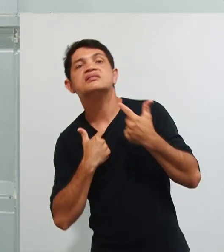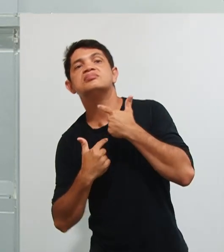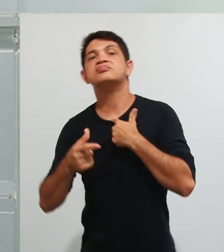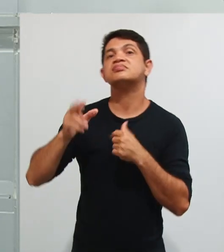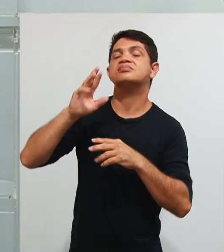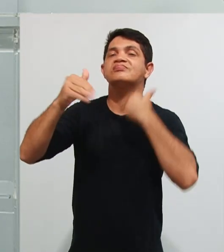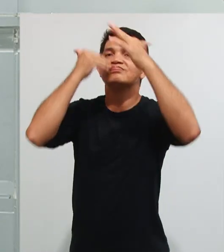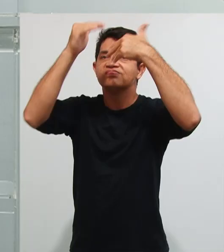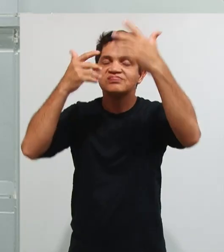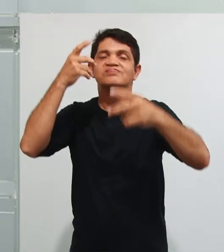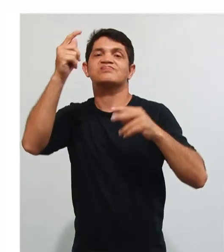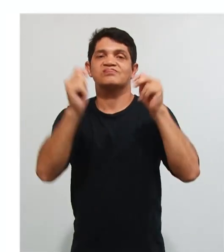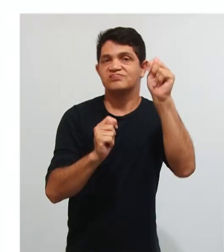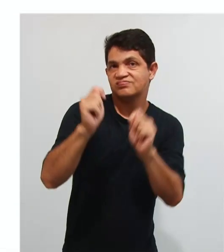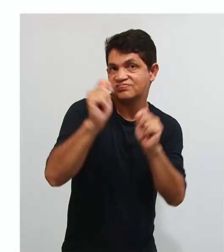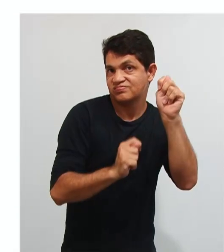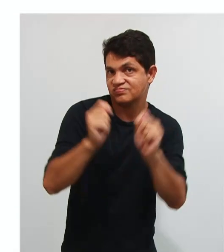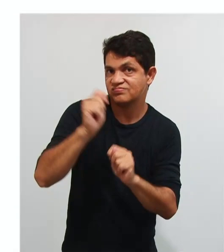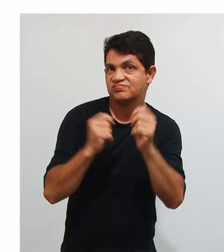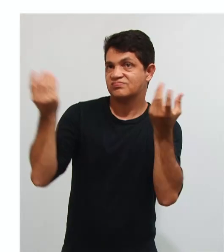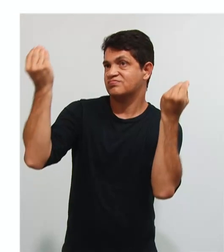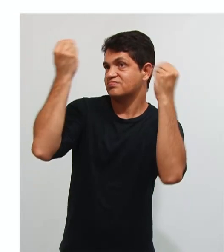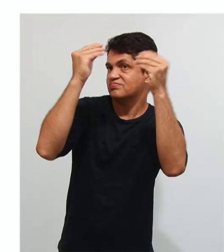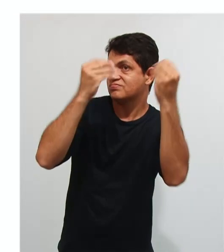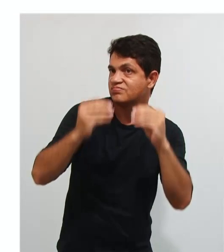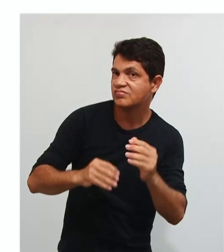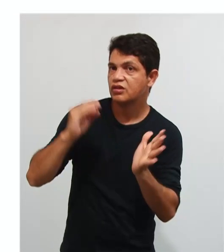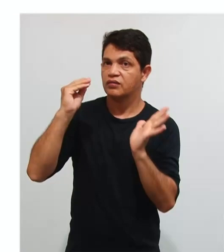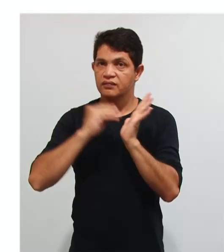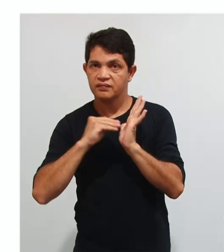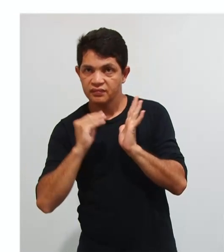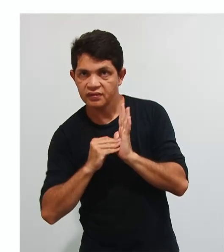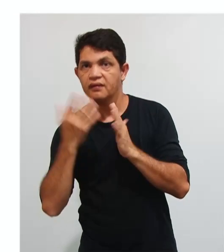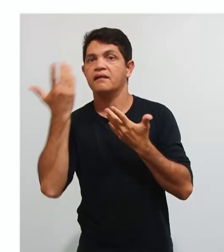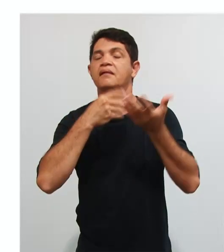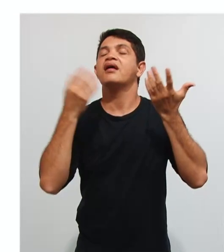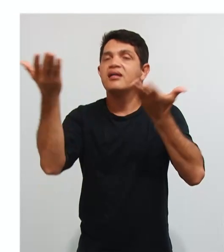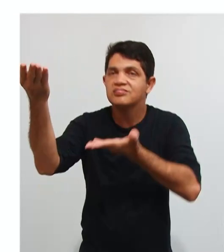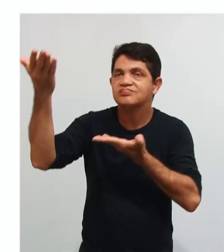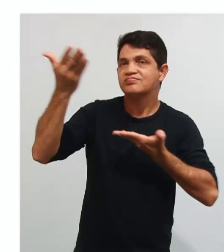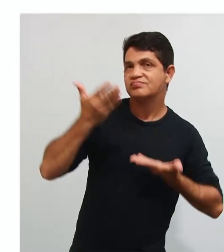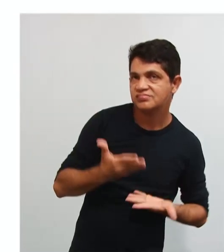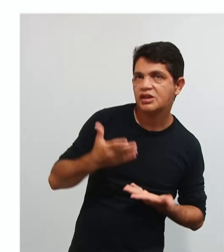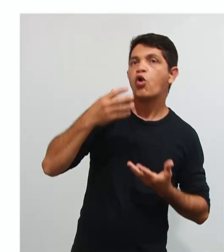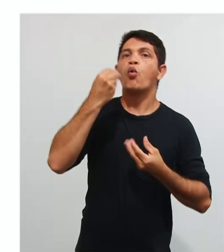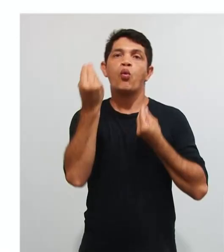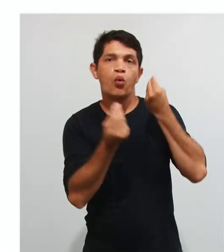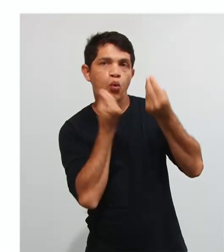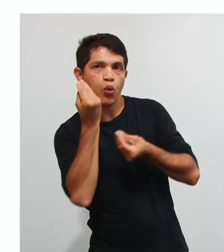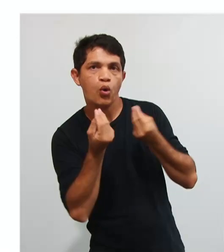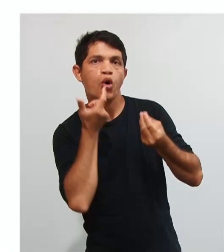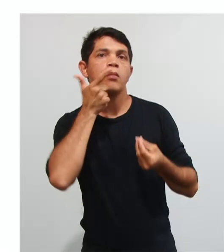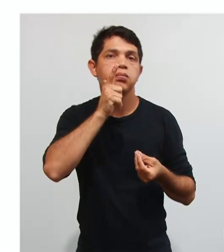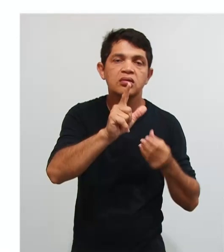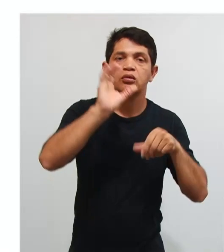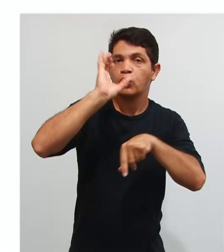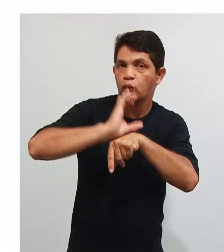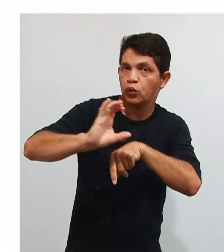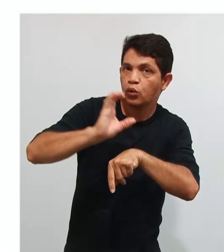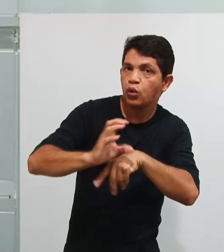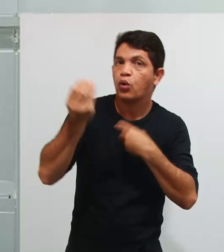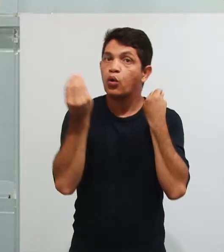desenvolvimento econômico. Quais são os temas que vão trazer aqui um impulso para